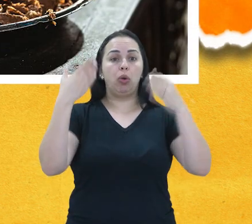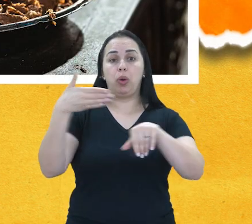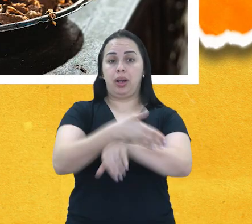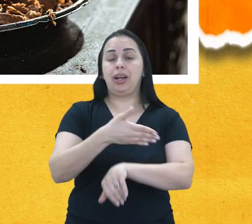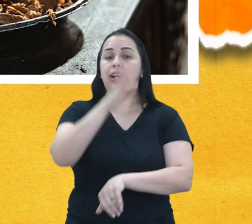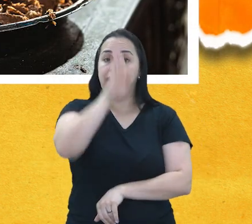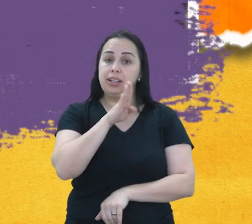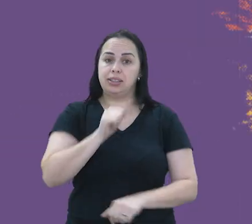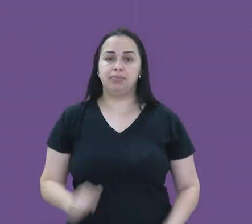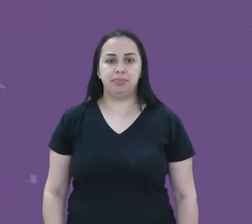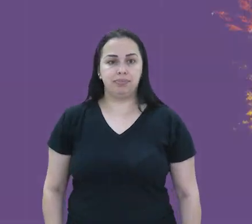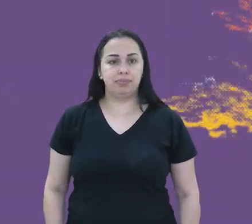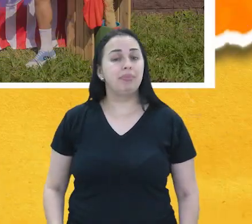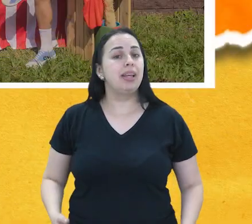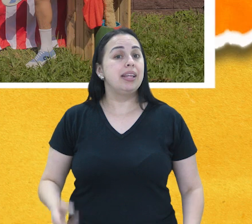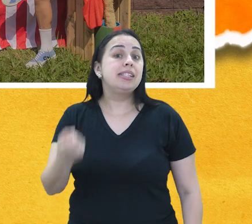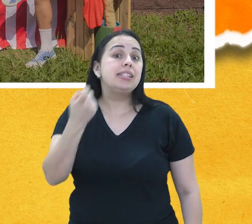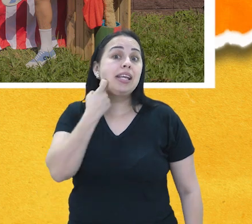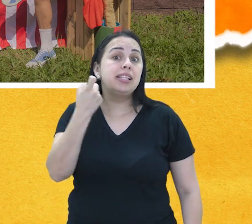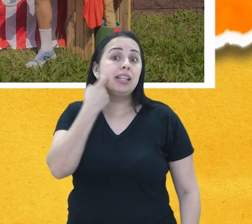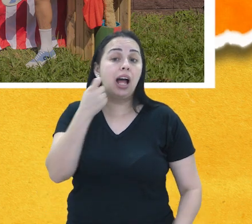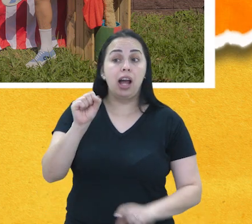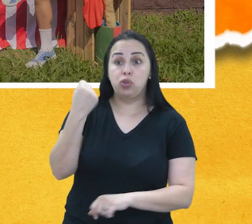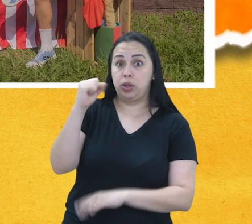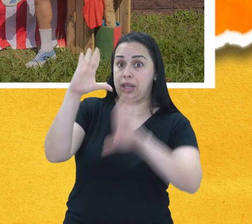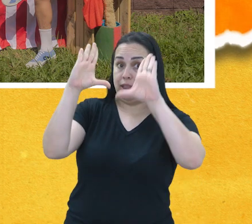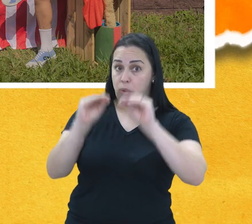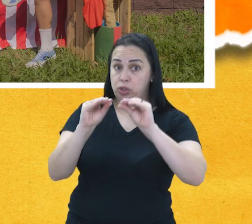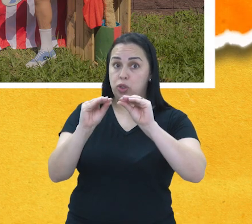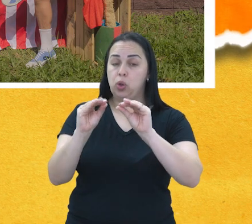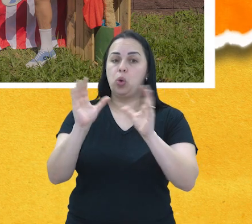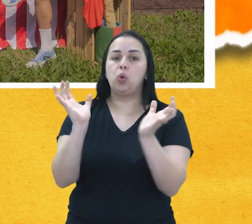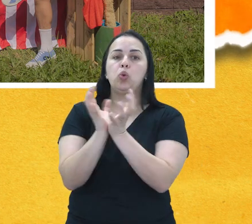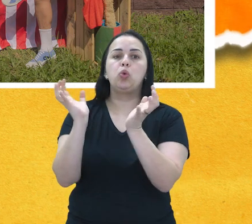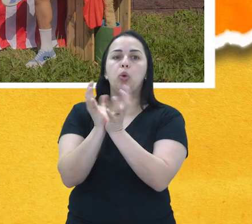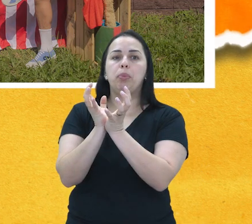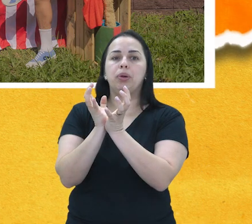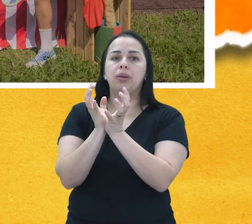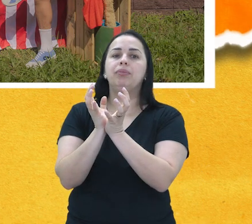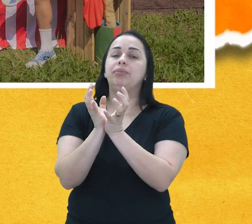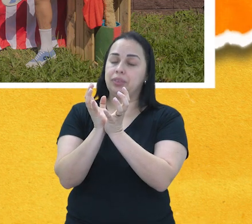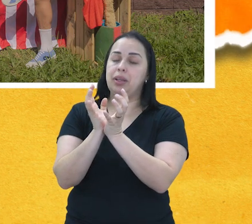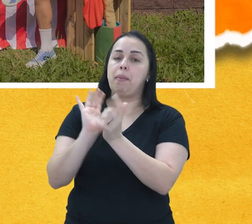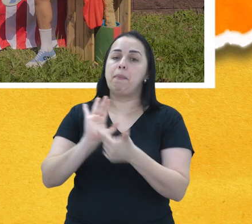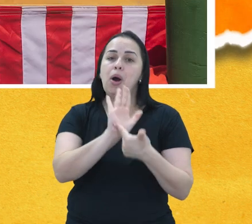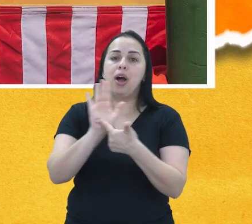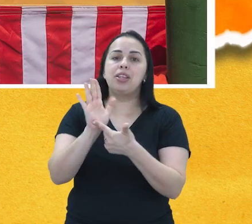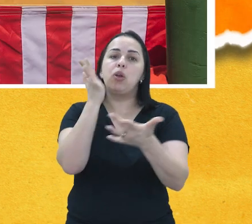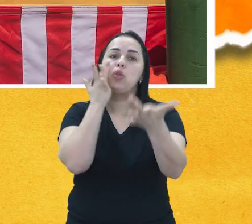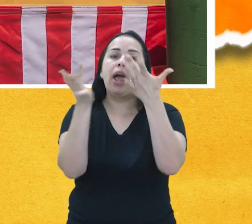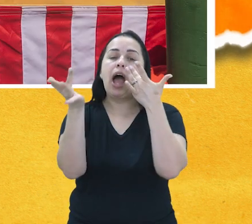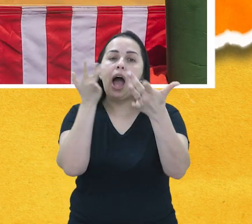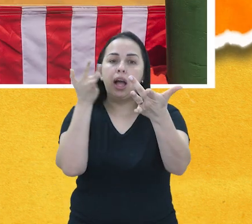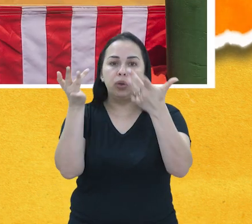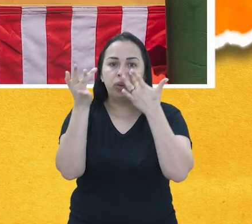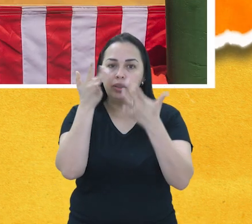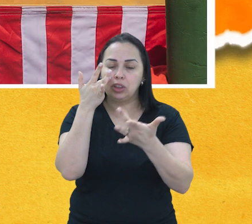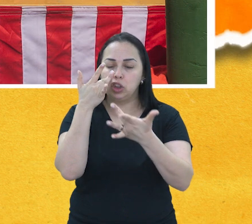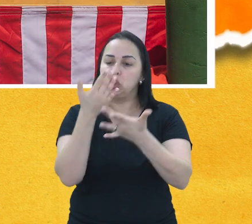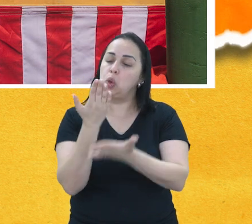gratuito será às 8 da noite. Nesta sexta-feira, às 8 da noite, o coletivo Meu Alento apresenta no Cine Santana o